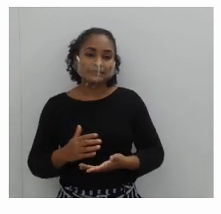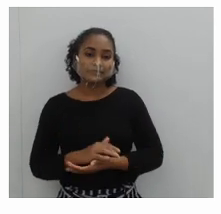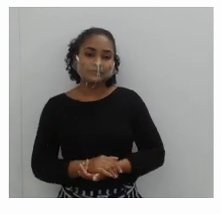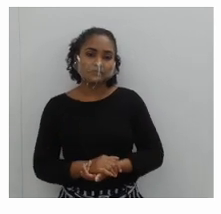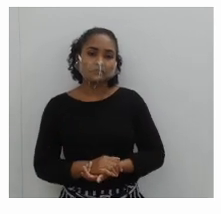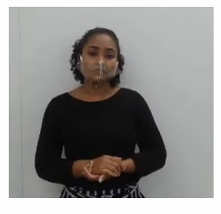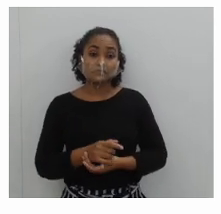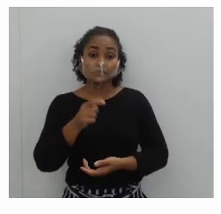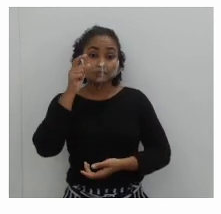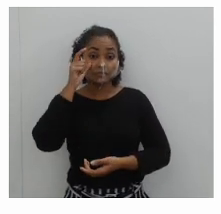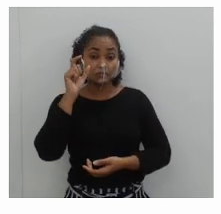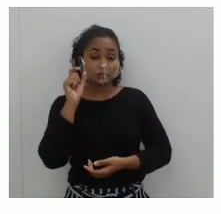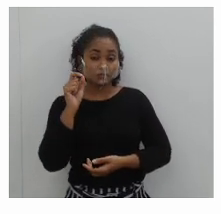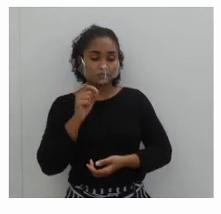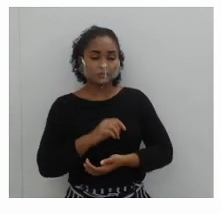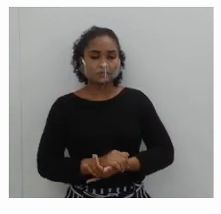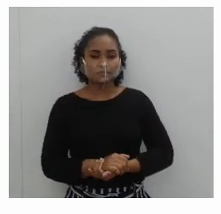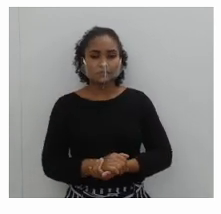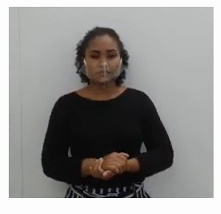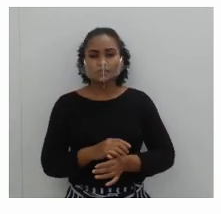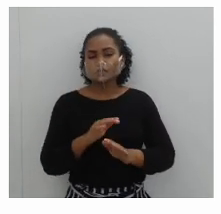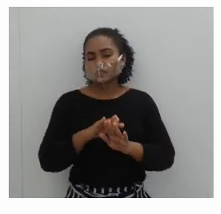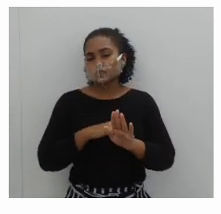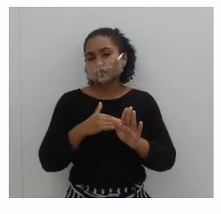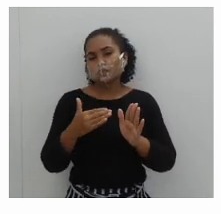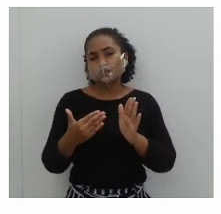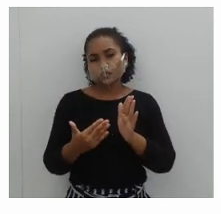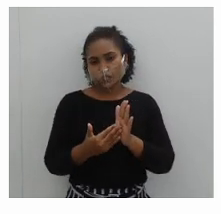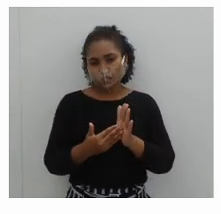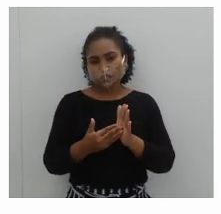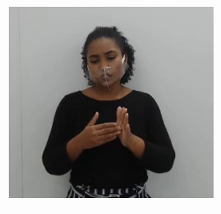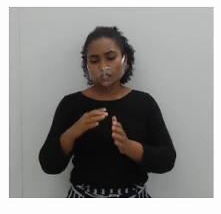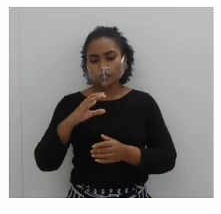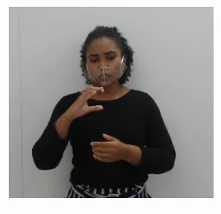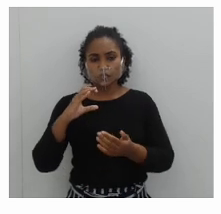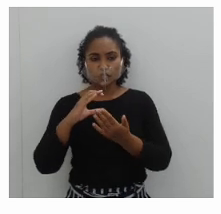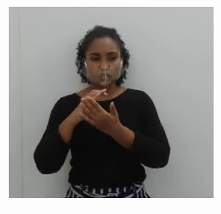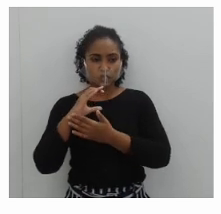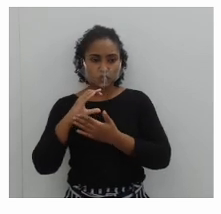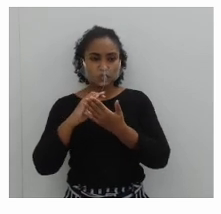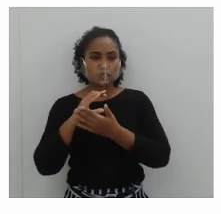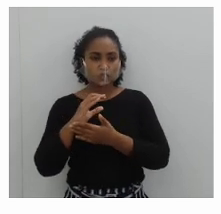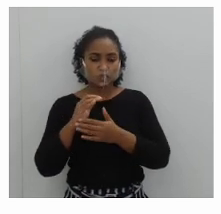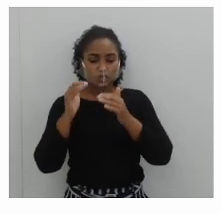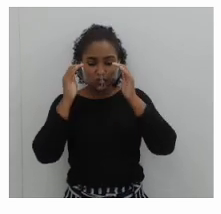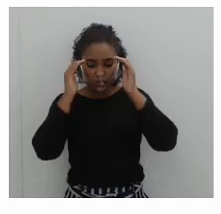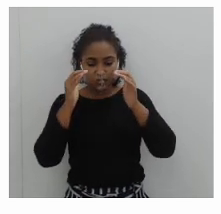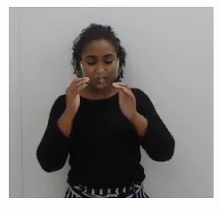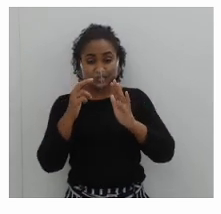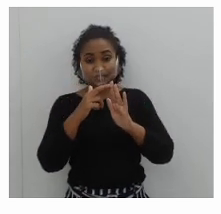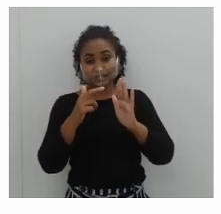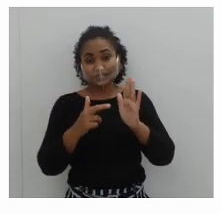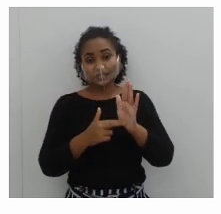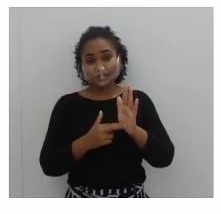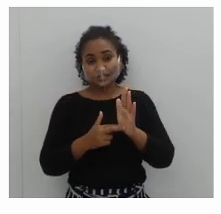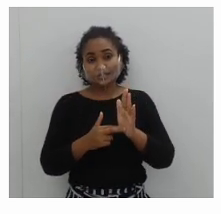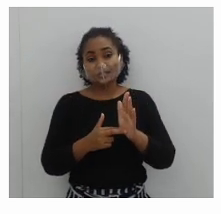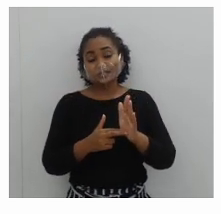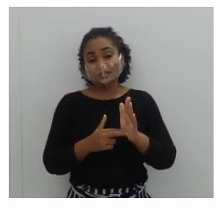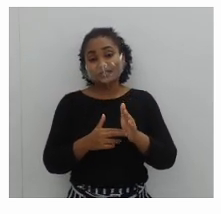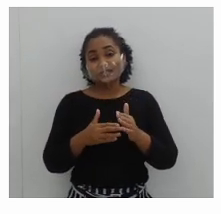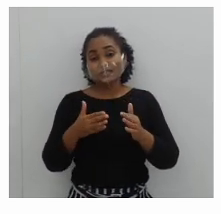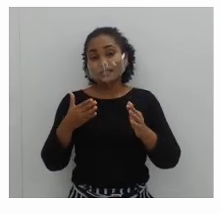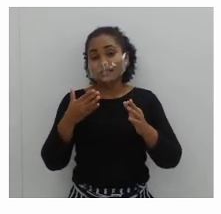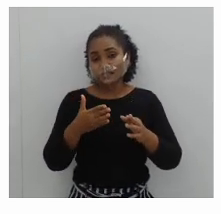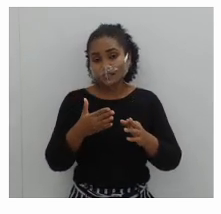Observação importante. Todo poliedro convexo obedece à relação de Euler, mas nem todo poliedro que obedece